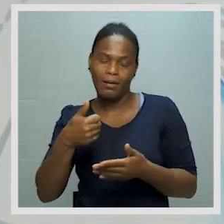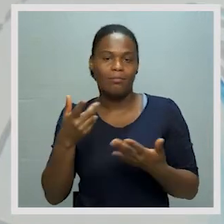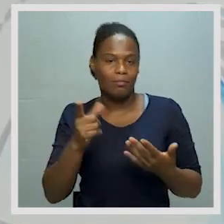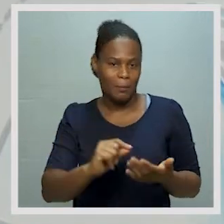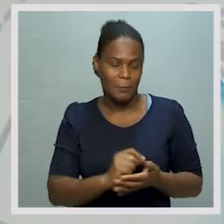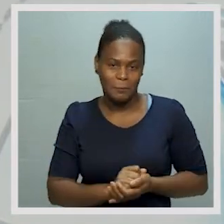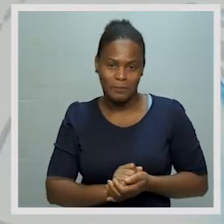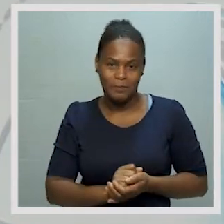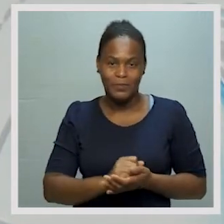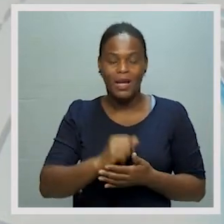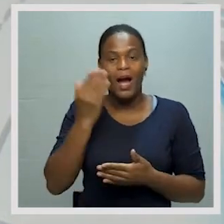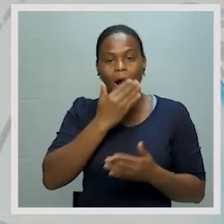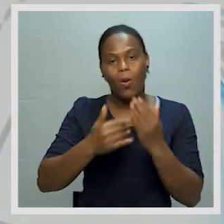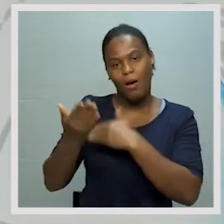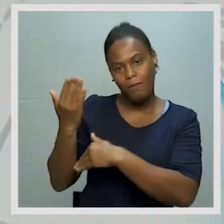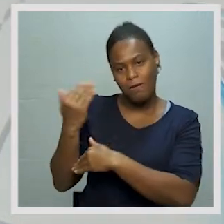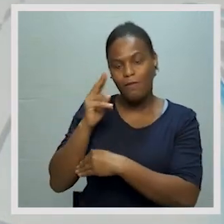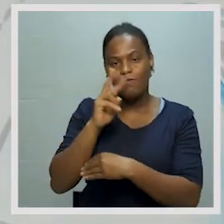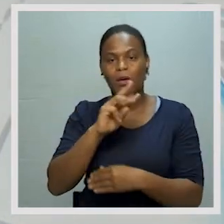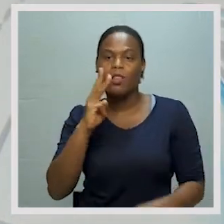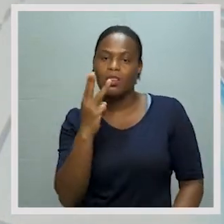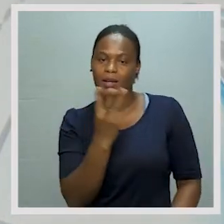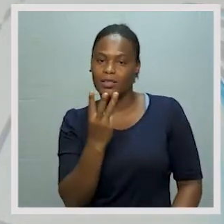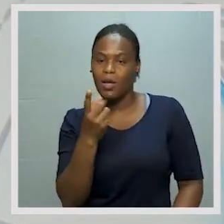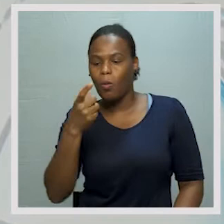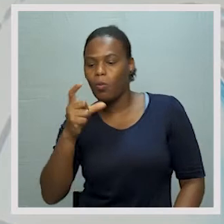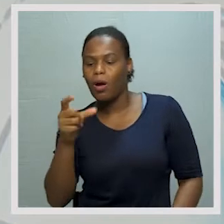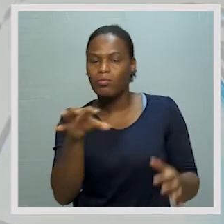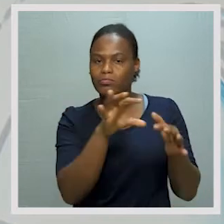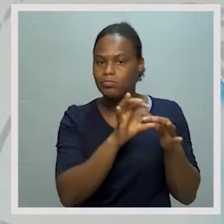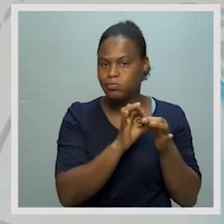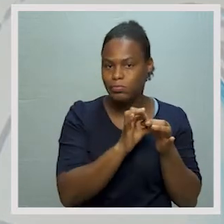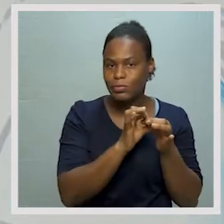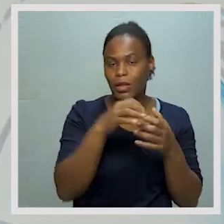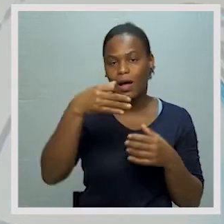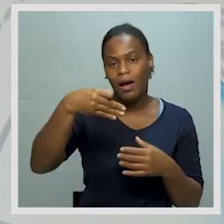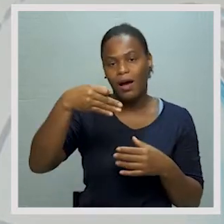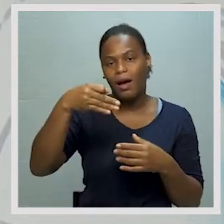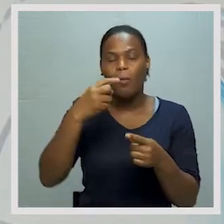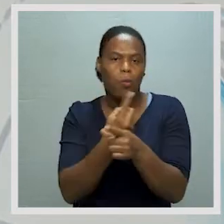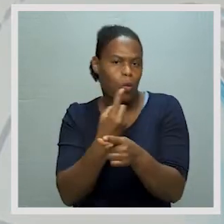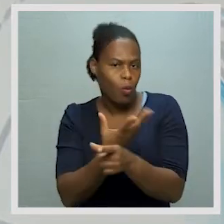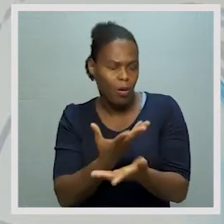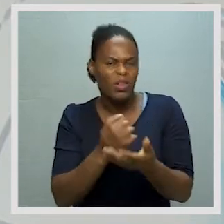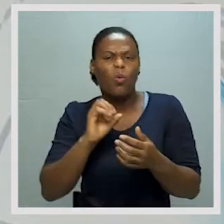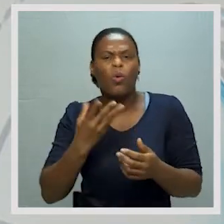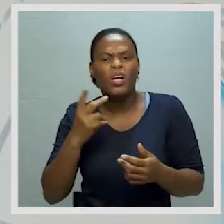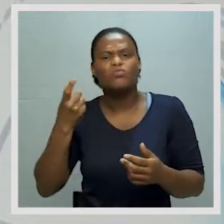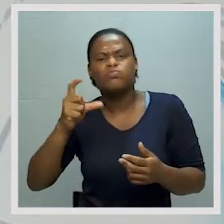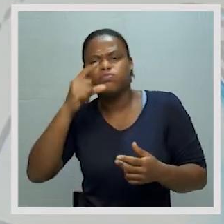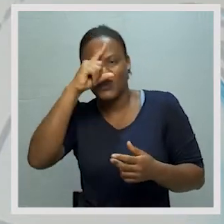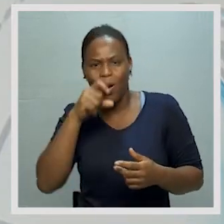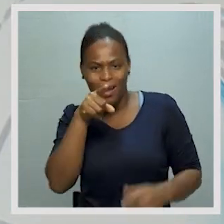Nós, na aula passada, vimos 3 conceitos associados ao produto. Quais são esses conceitos? Vocês